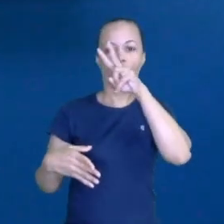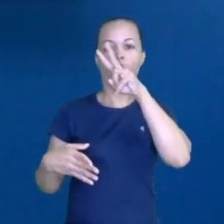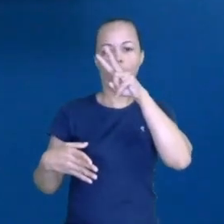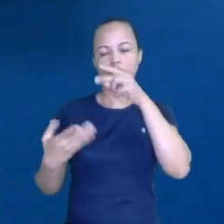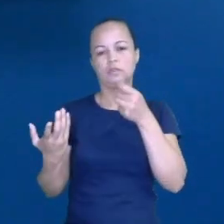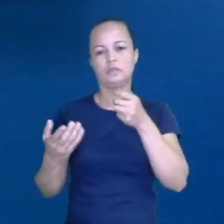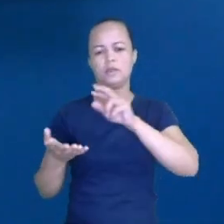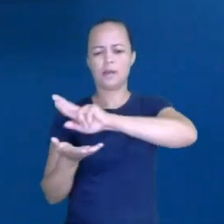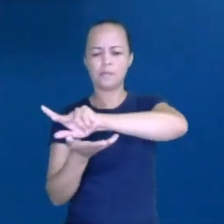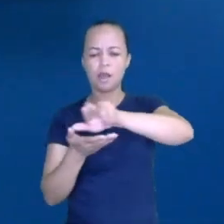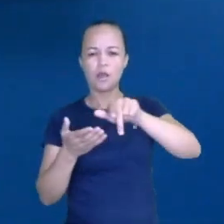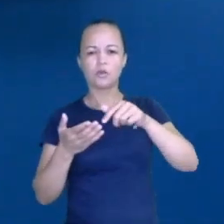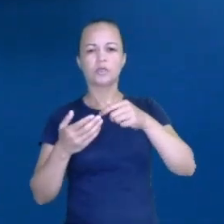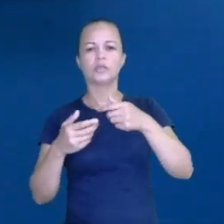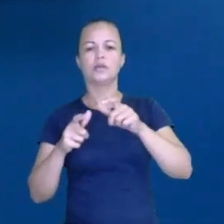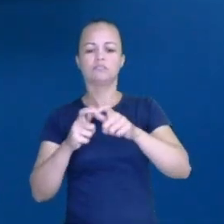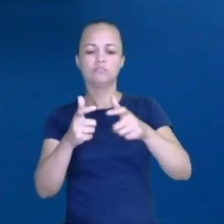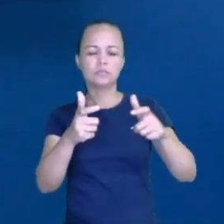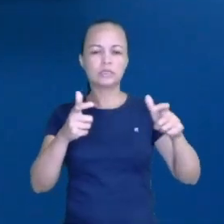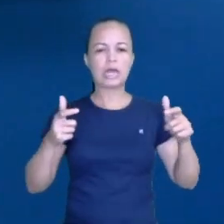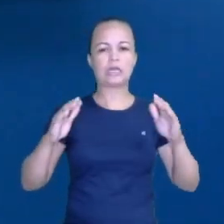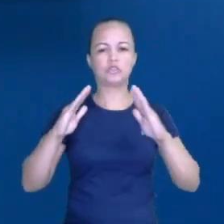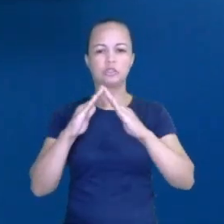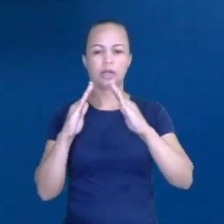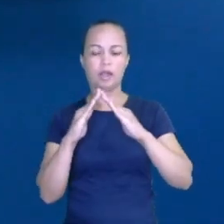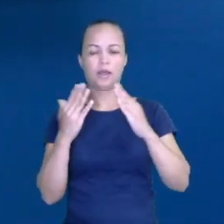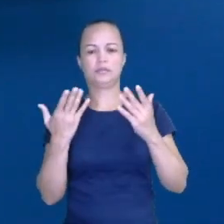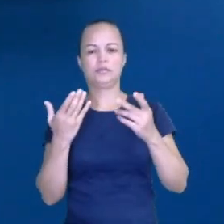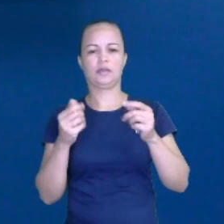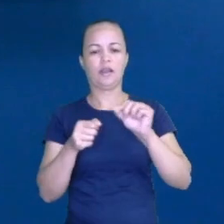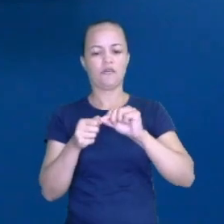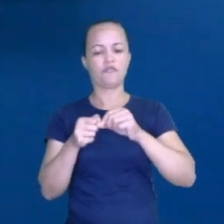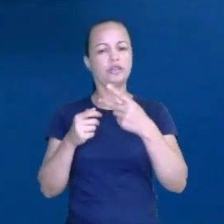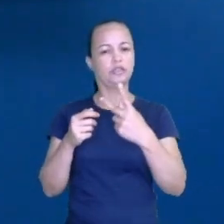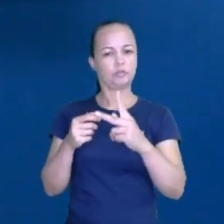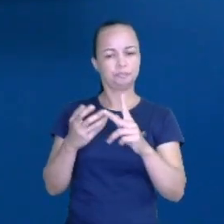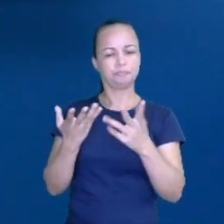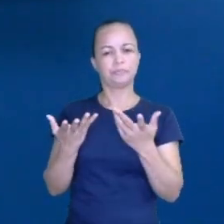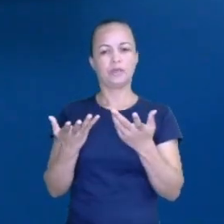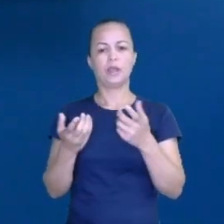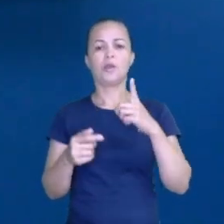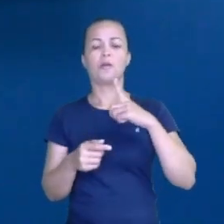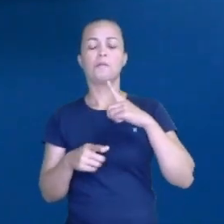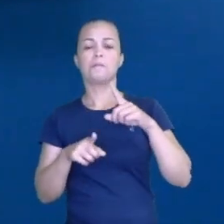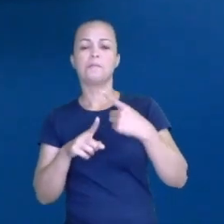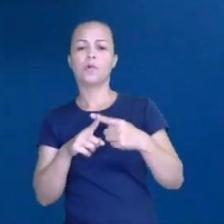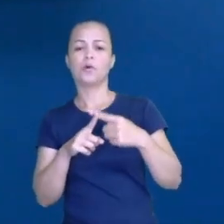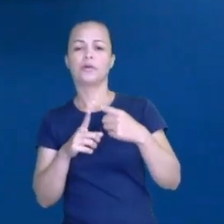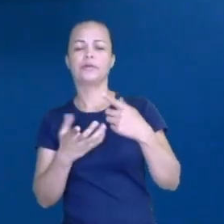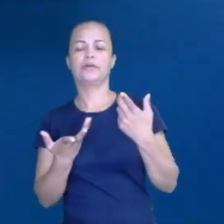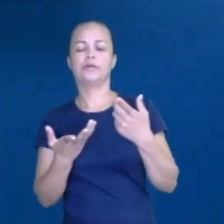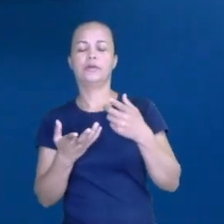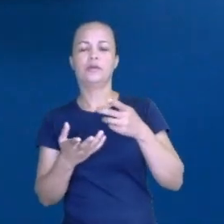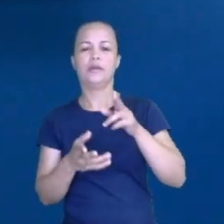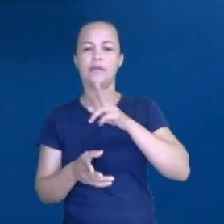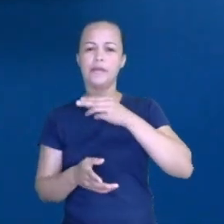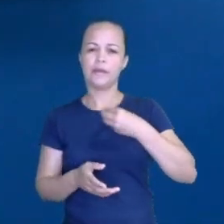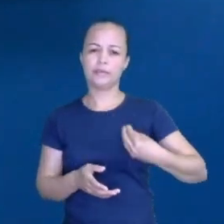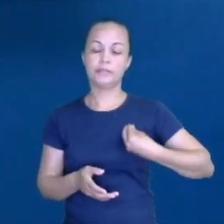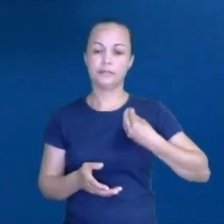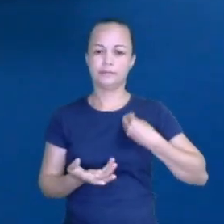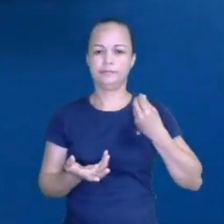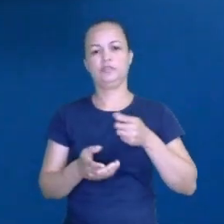de alvenaria, porque resiste ao frio, à chuva. Entendeu? Então, é